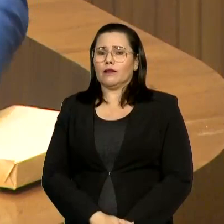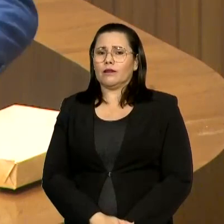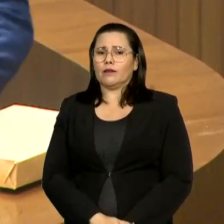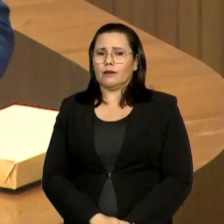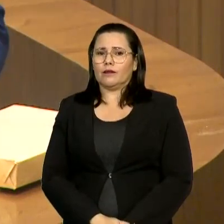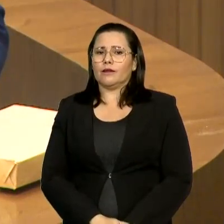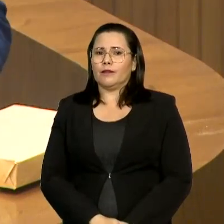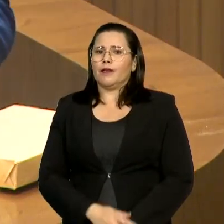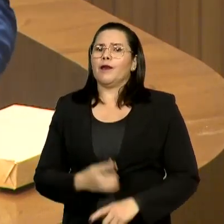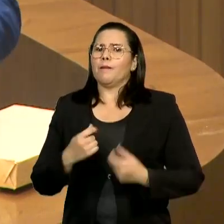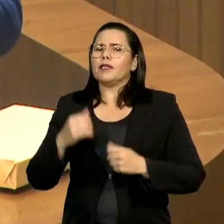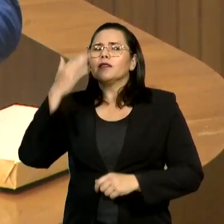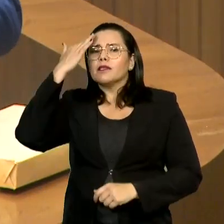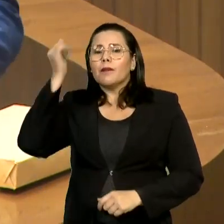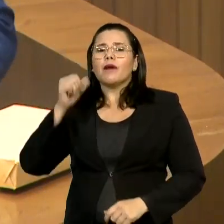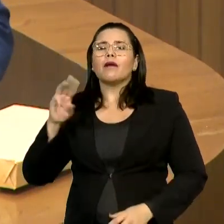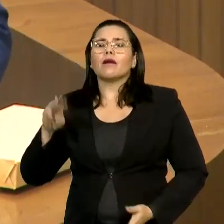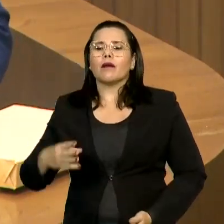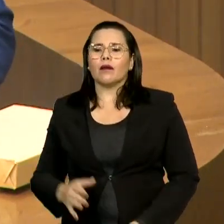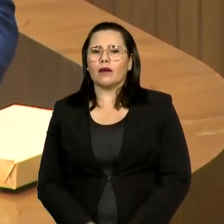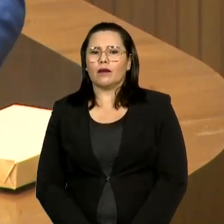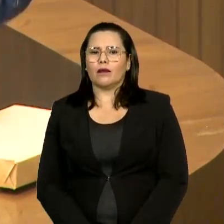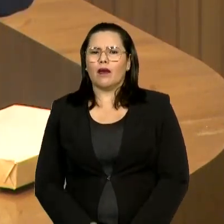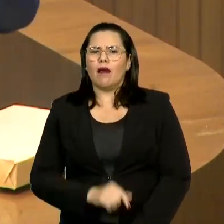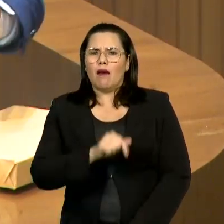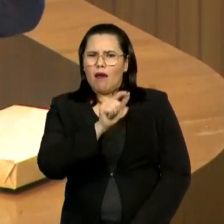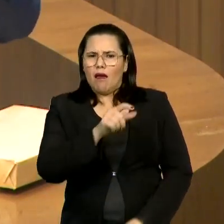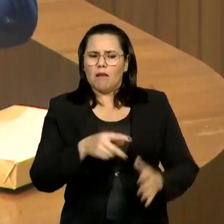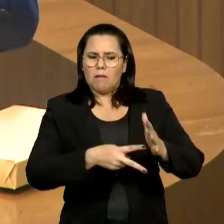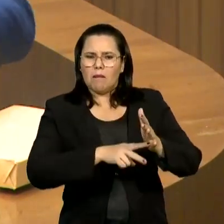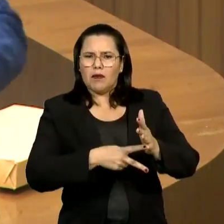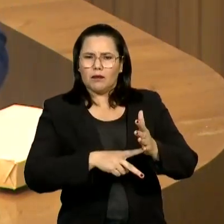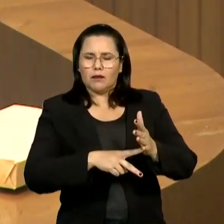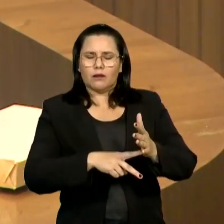Esse cidadão é um malfeitor.